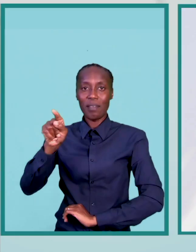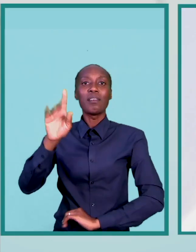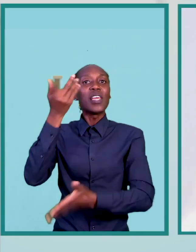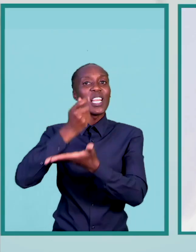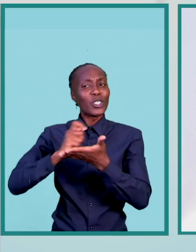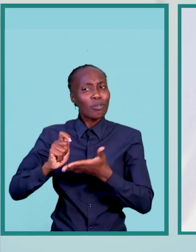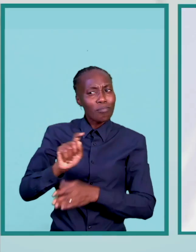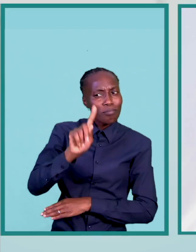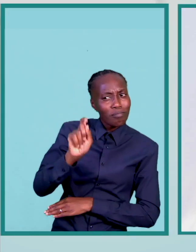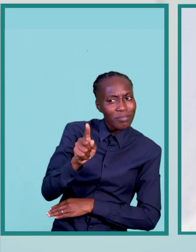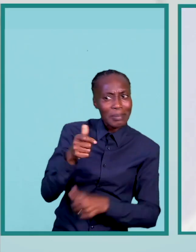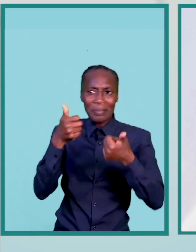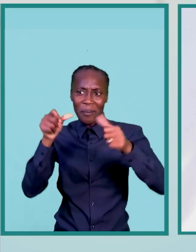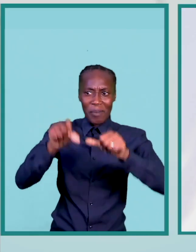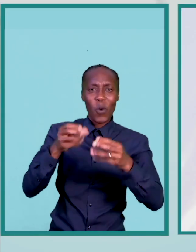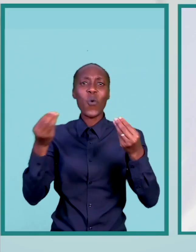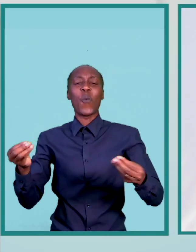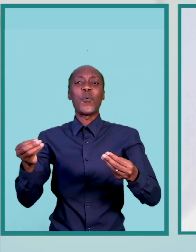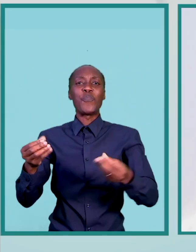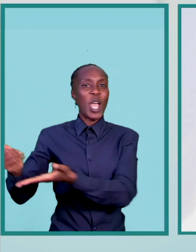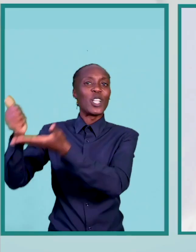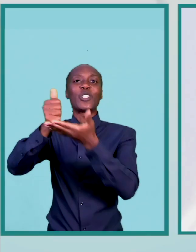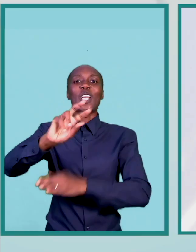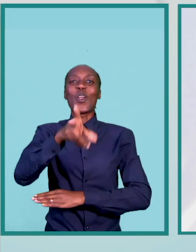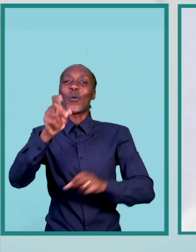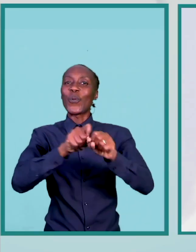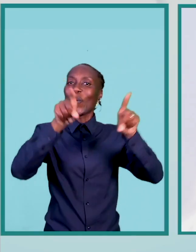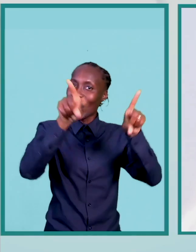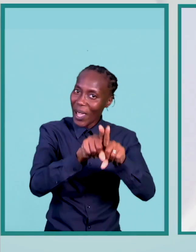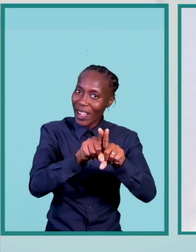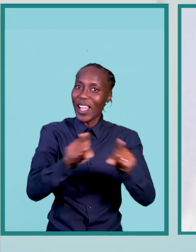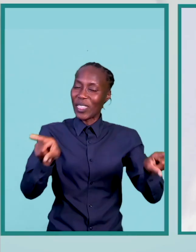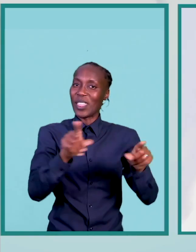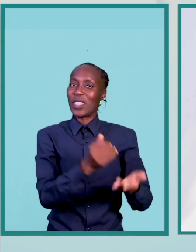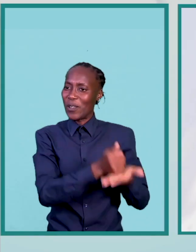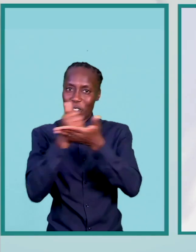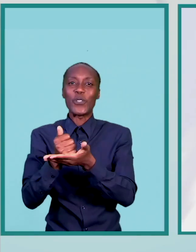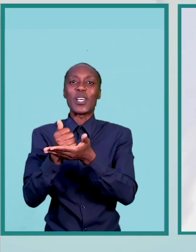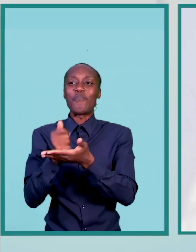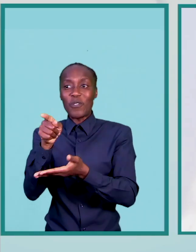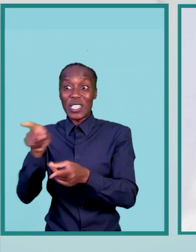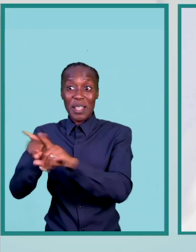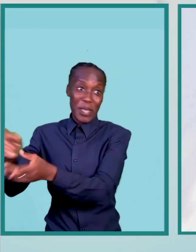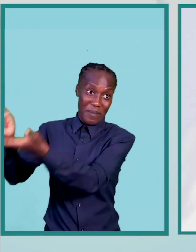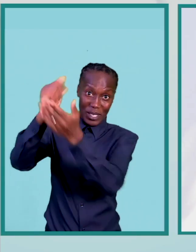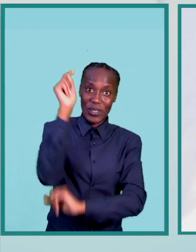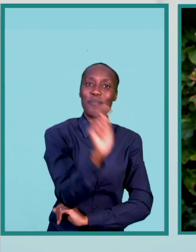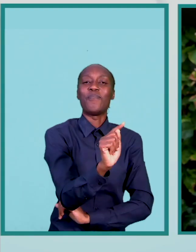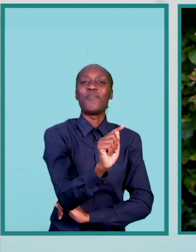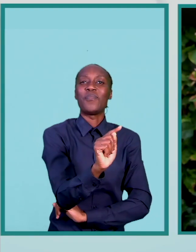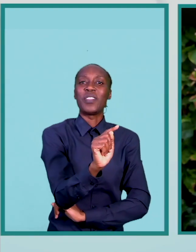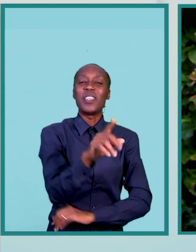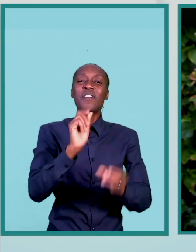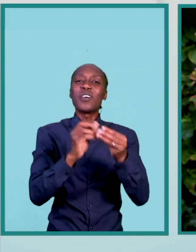Solidariedade. Eu hei de ir fazer TPC se você está fazendo o trabalho conforme na Escola Solidariedade. Engajar as suas colegas, os seus colegas para denunciar de caso. Podemos contar